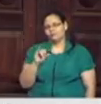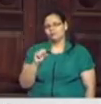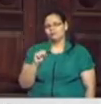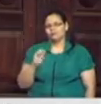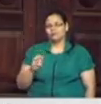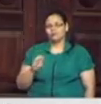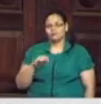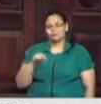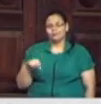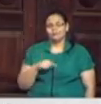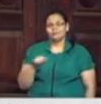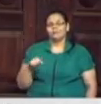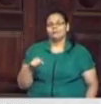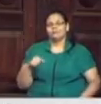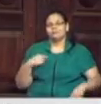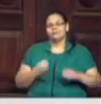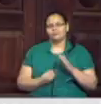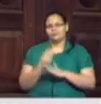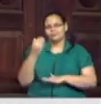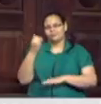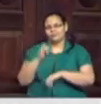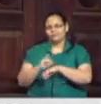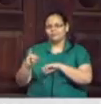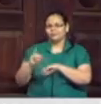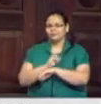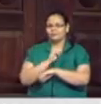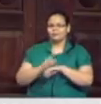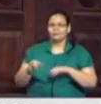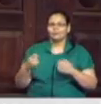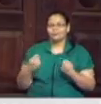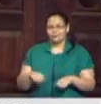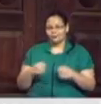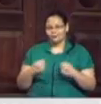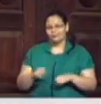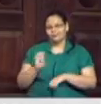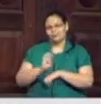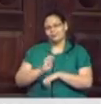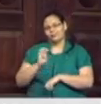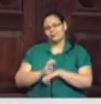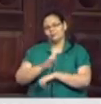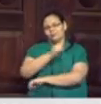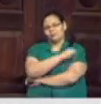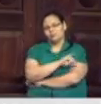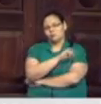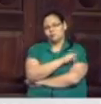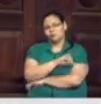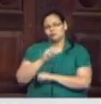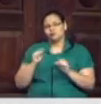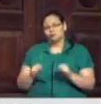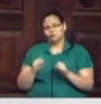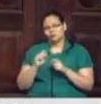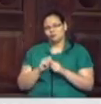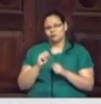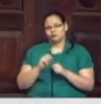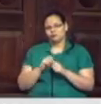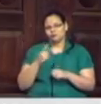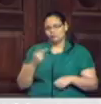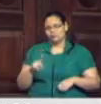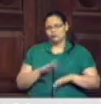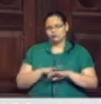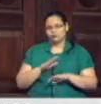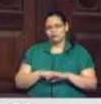estamos criando uma casta. Nós precisamos fazer com que o estado do Rio de Janeiro possa fazer valer o seu